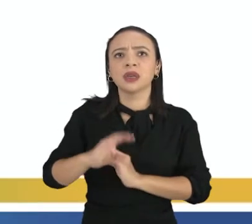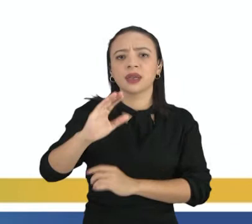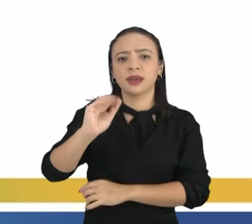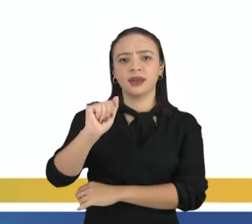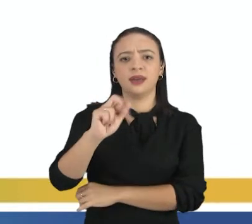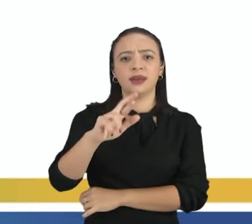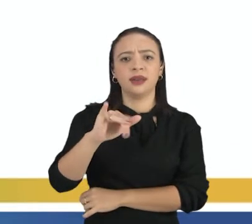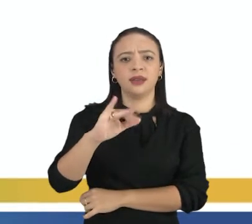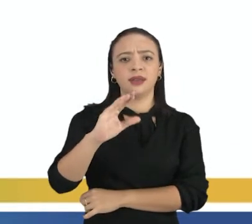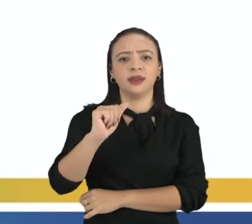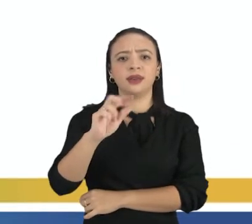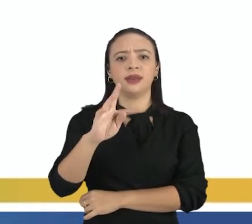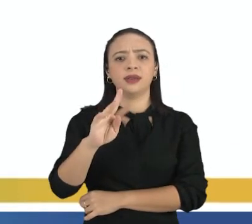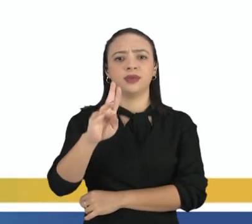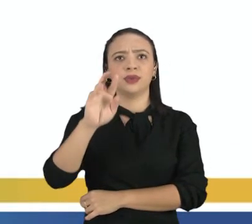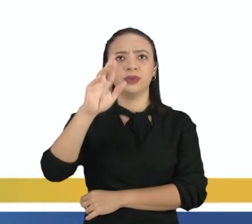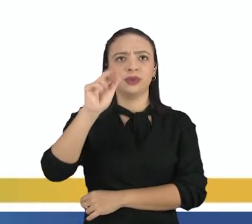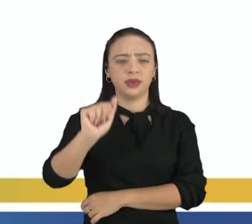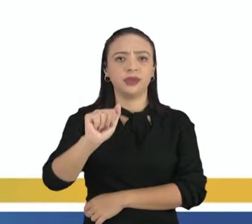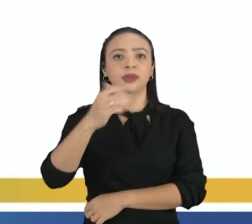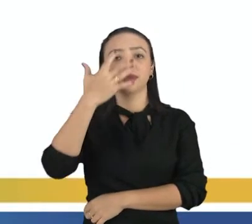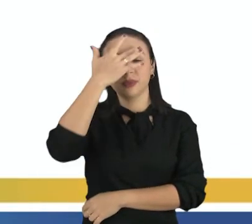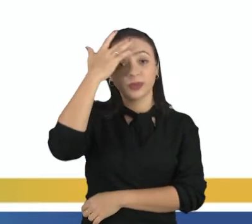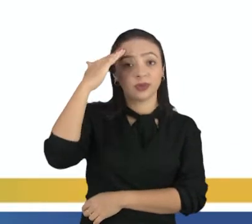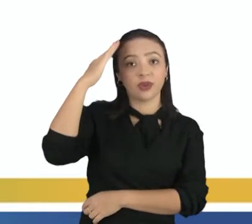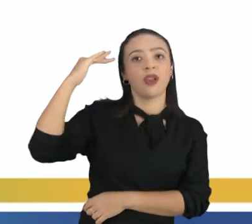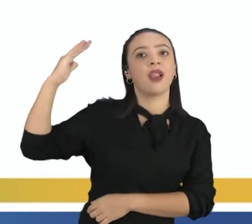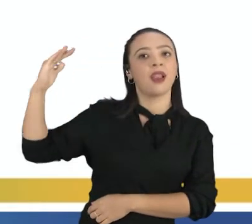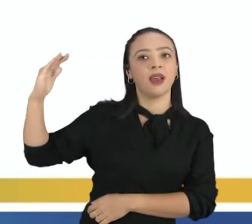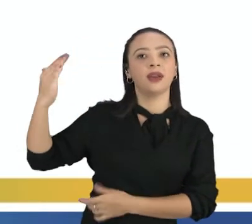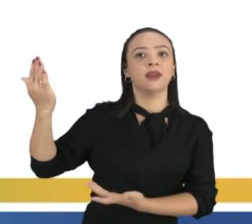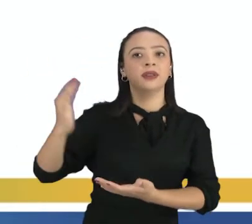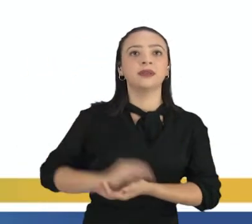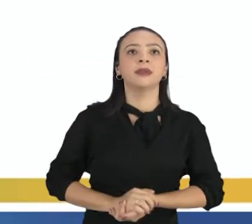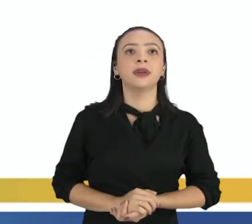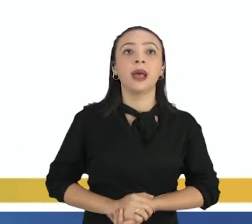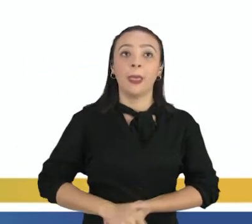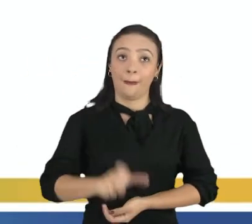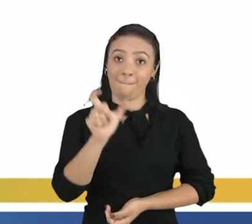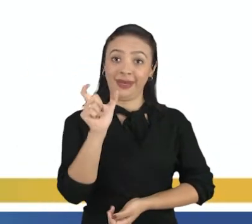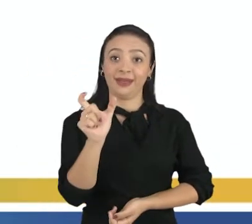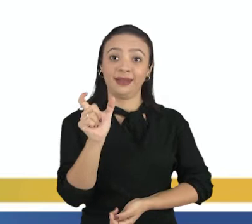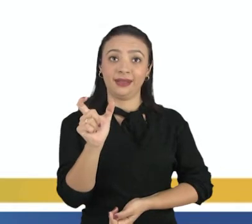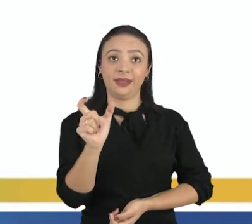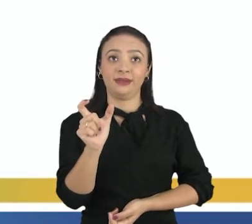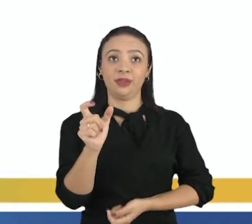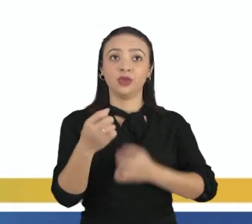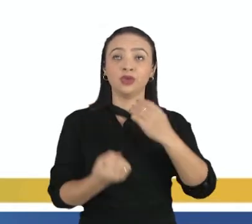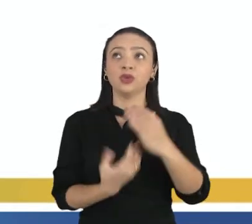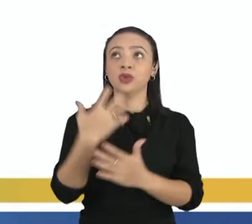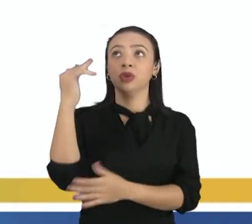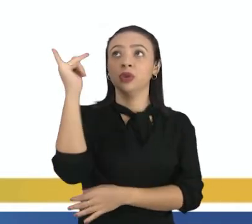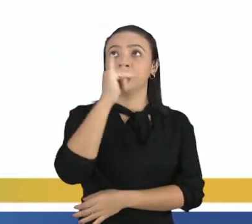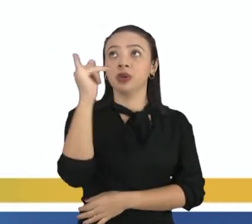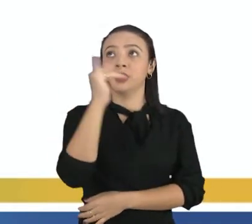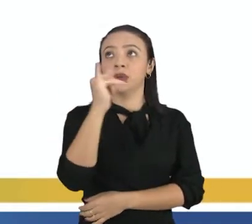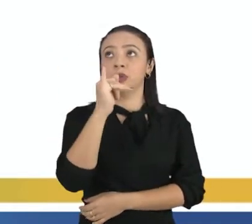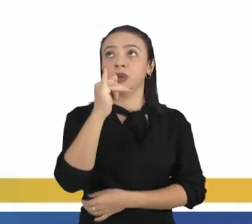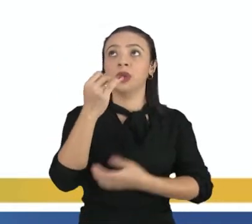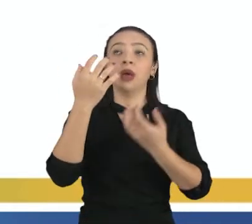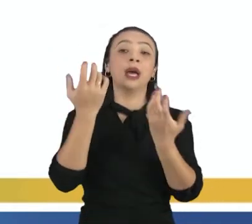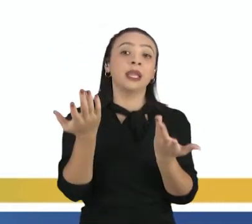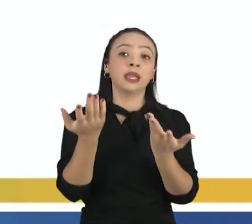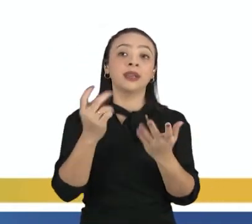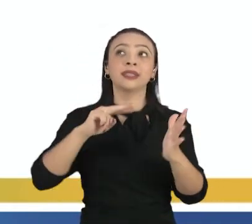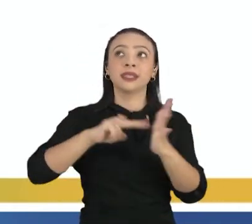na charge, caricatura de personalidades. A palavra caricatura, do italiano caricare, que